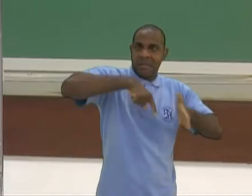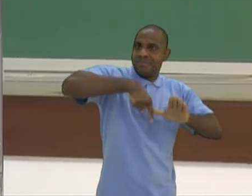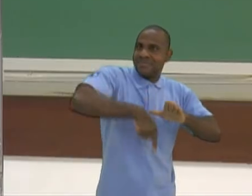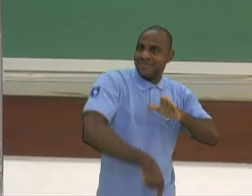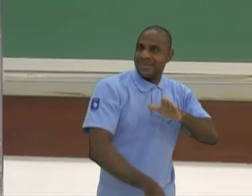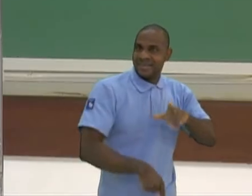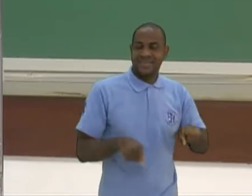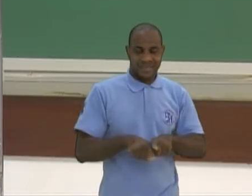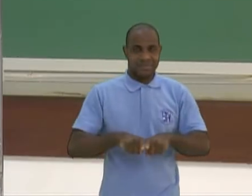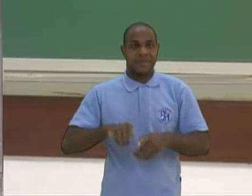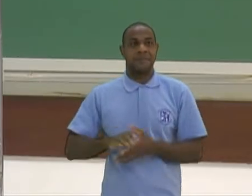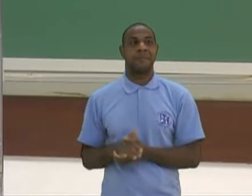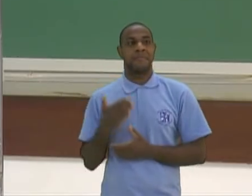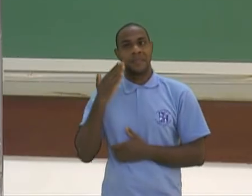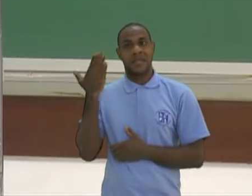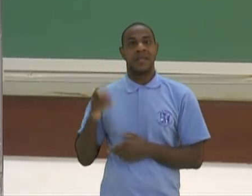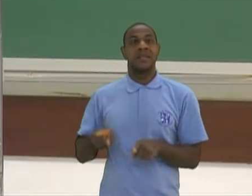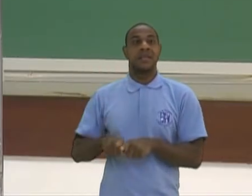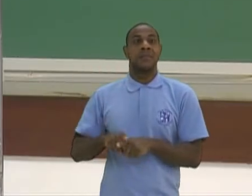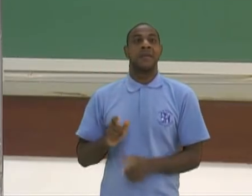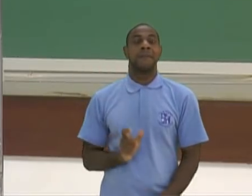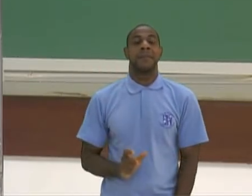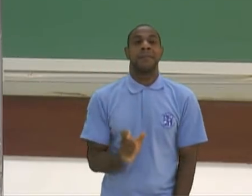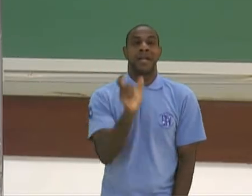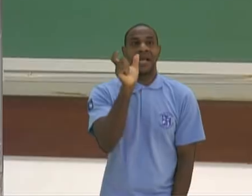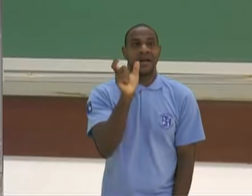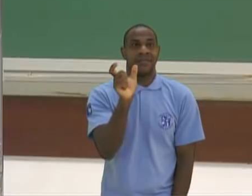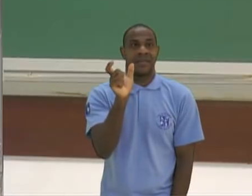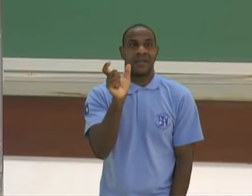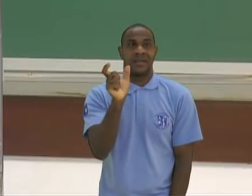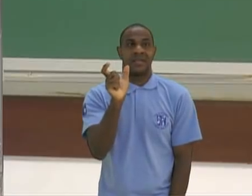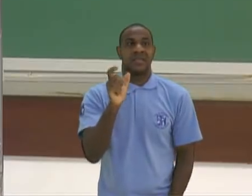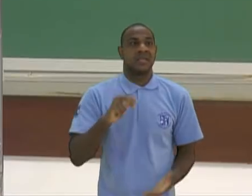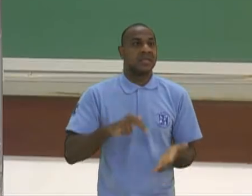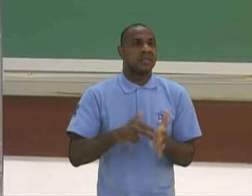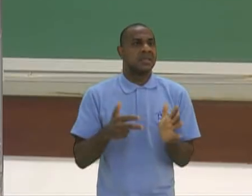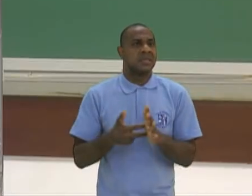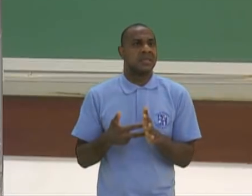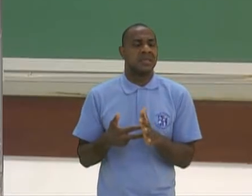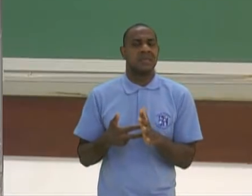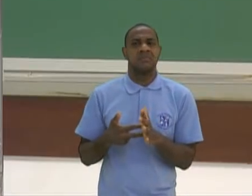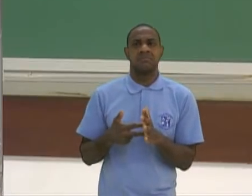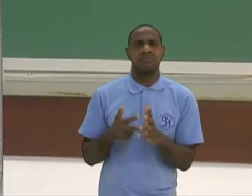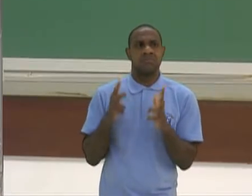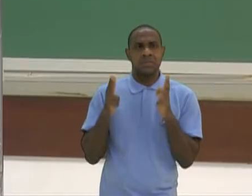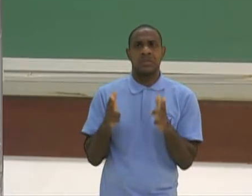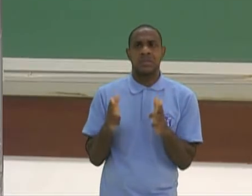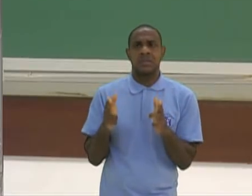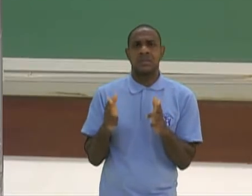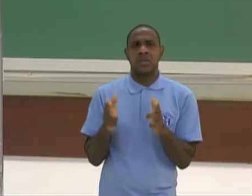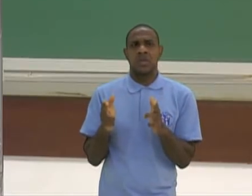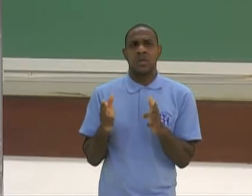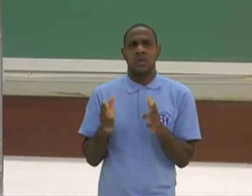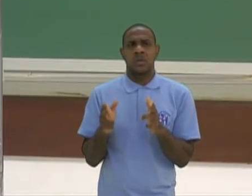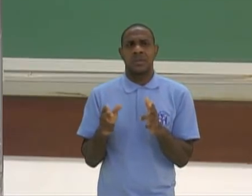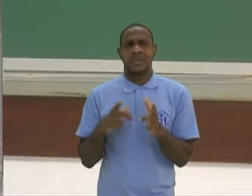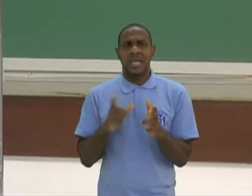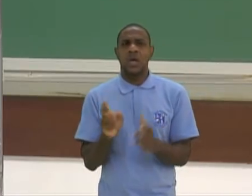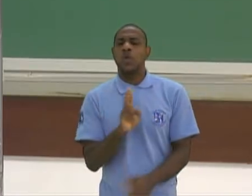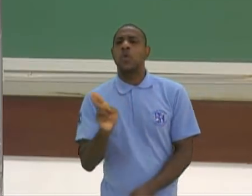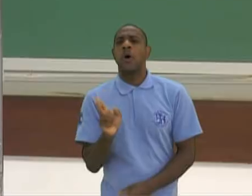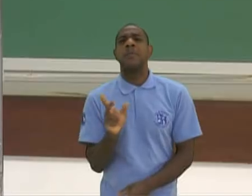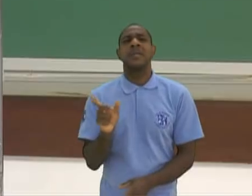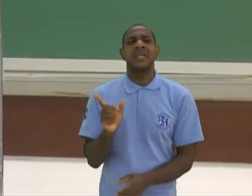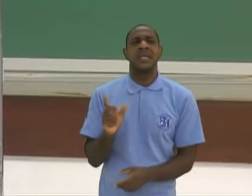significa ictios, e que a palavra ictios lembra um pouco, se assemelha com o nome de Jesus, de Cristo, né? De